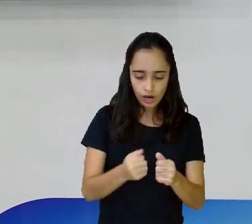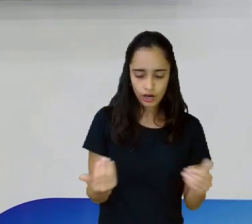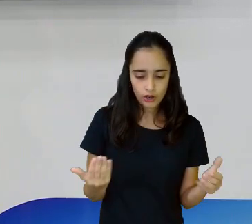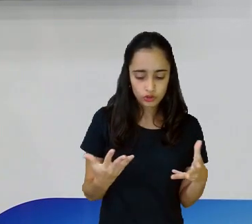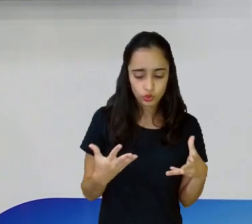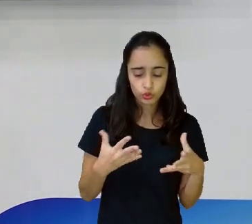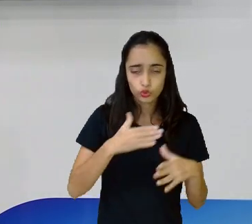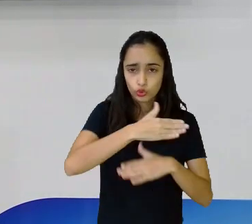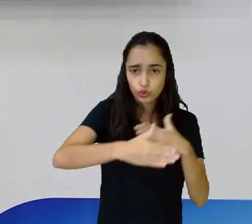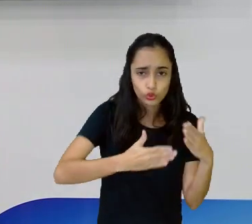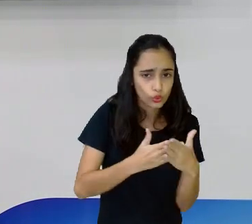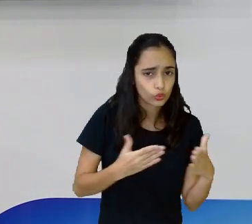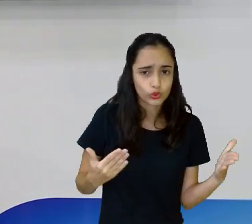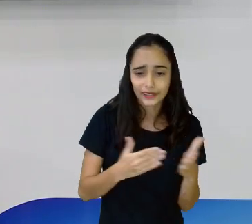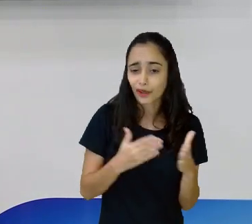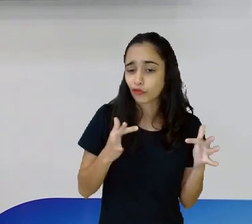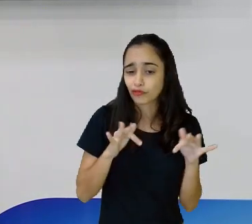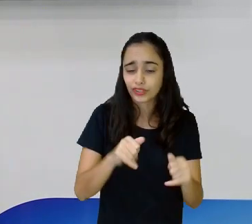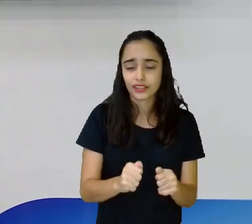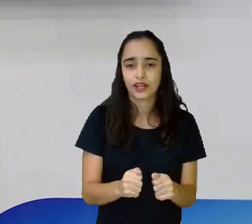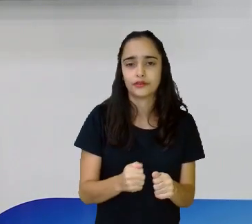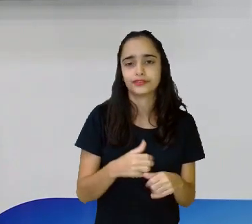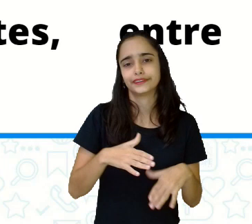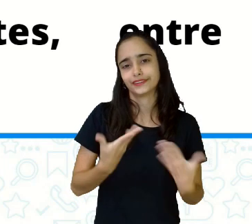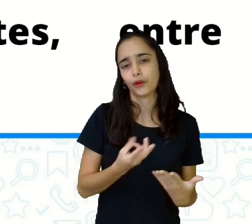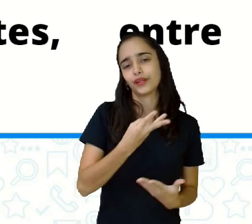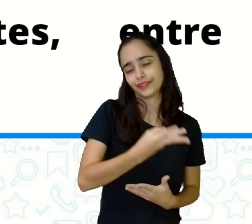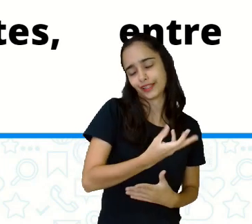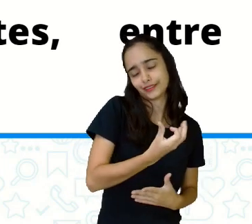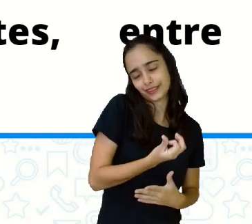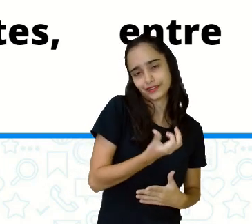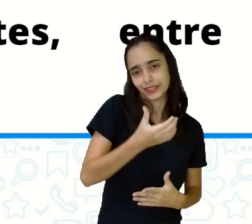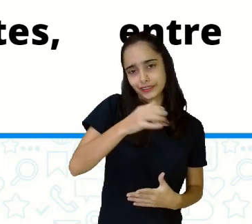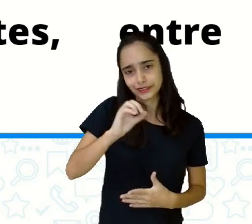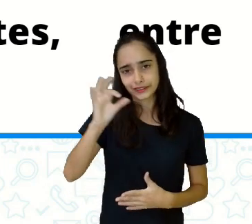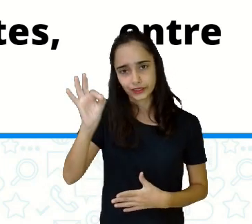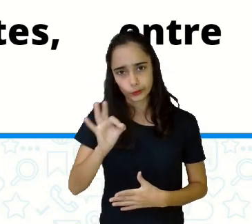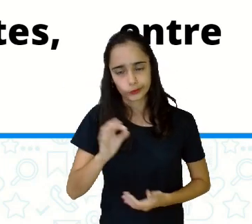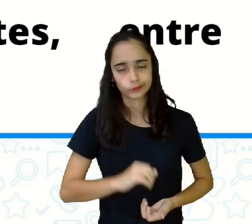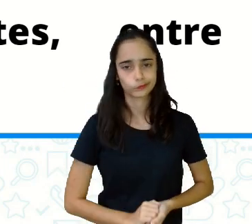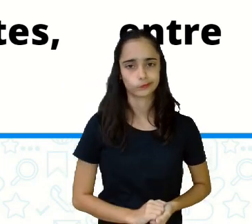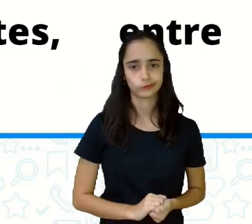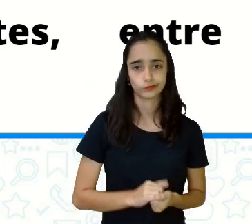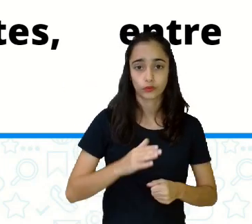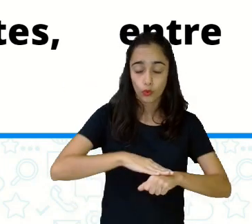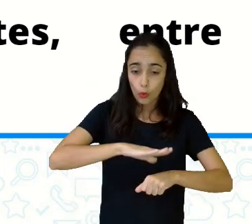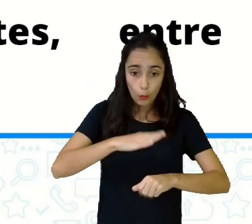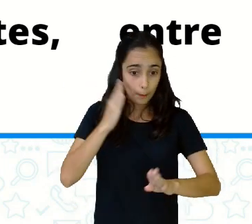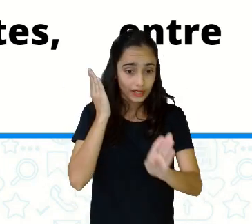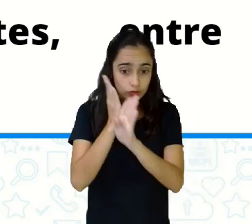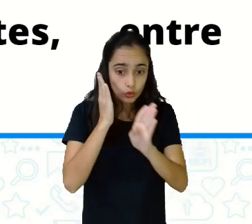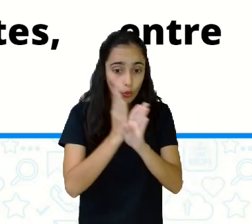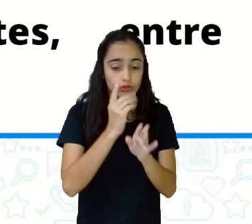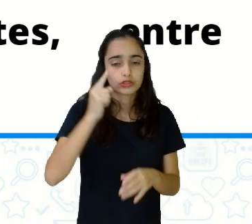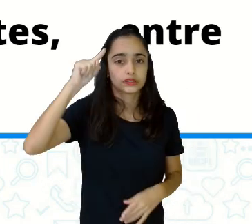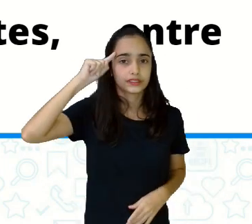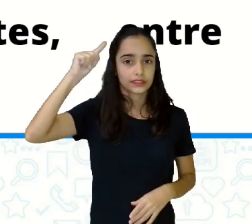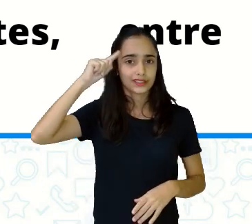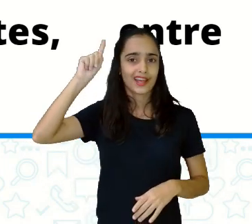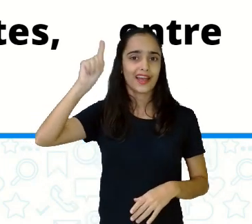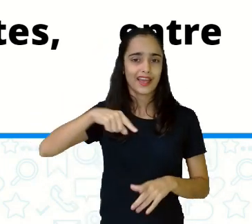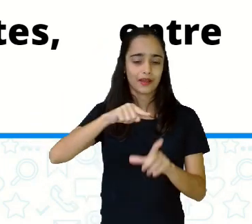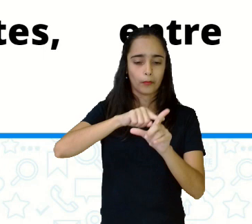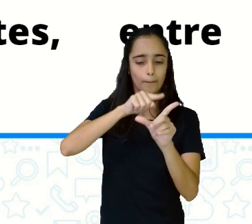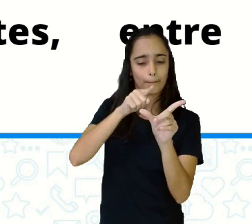360. O ângulo mais comumente encontrado em nosso cotidiano é o ângulo reto, que é o ângulo de 90